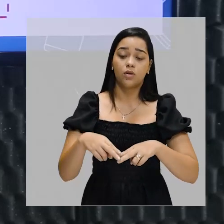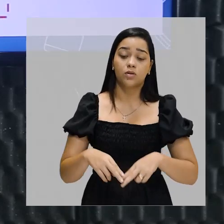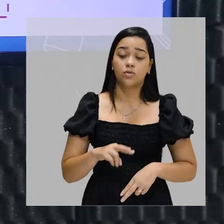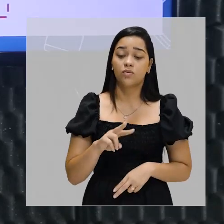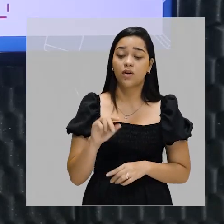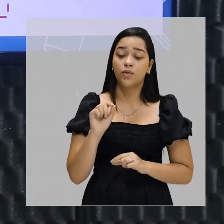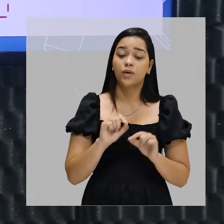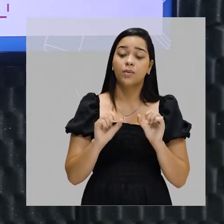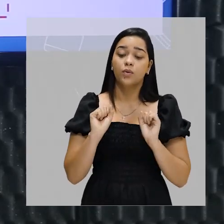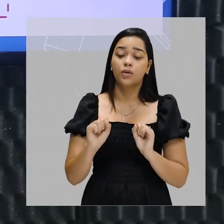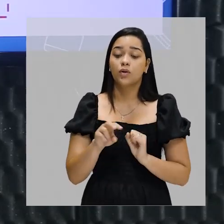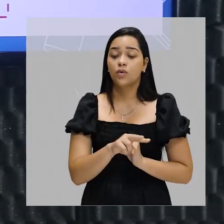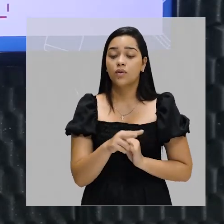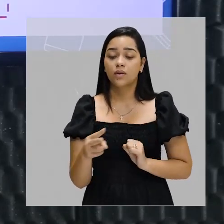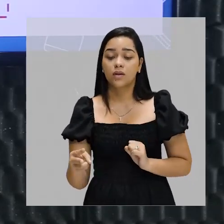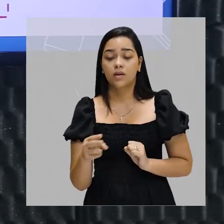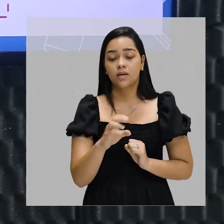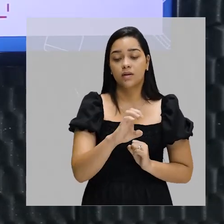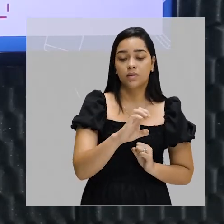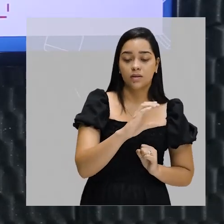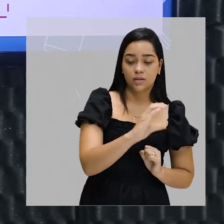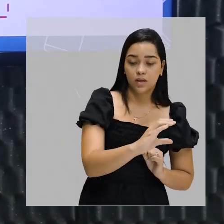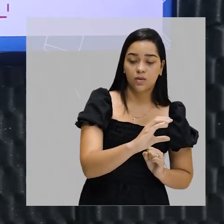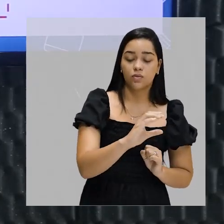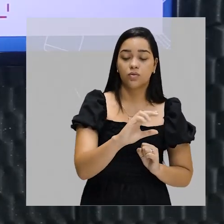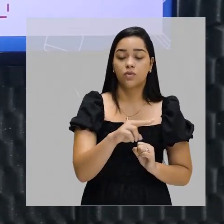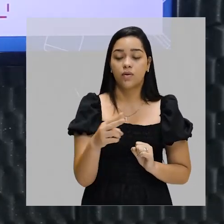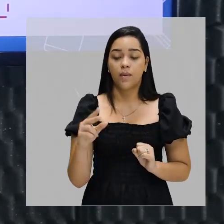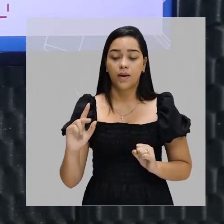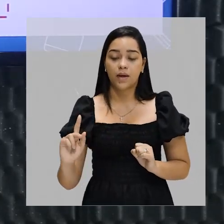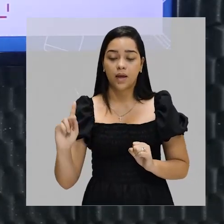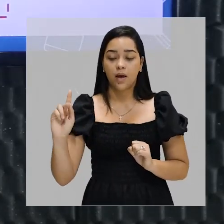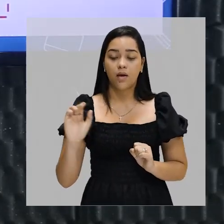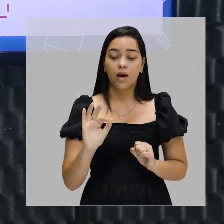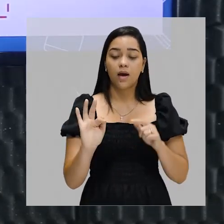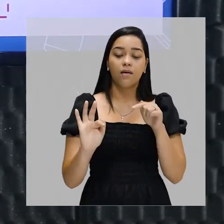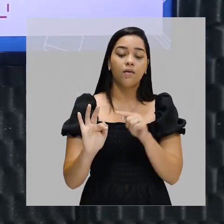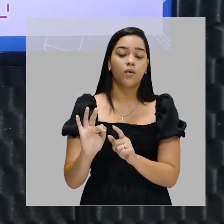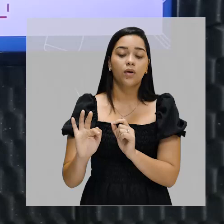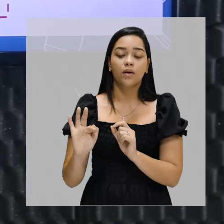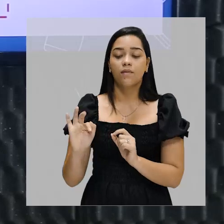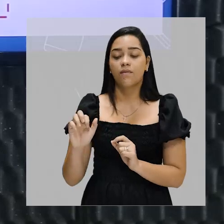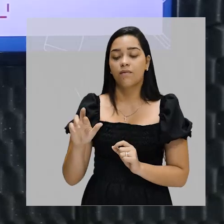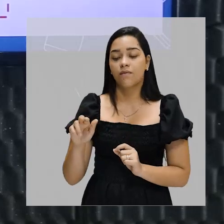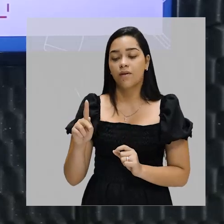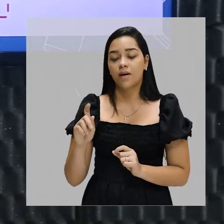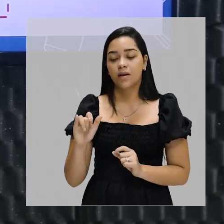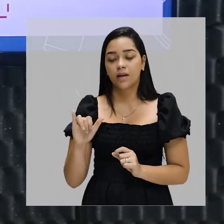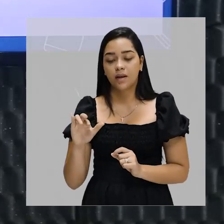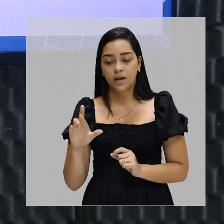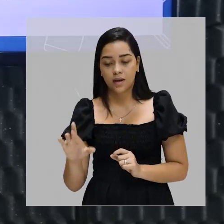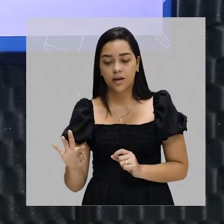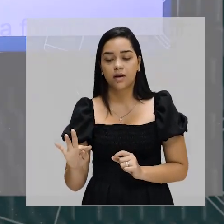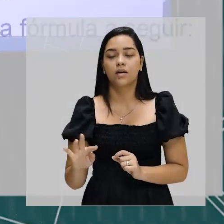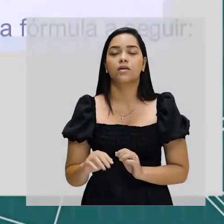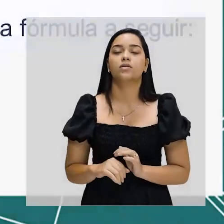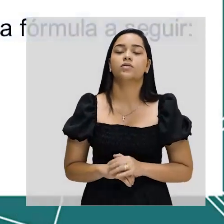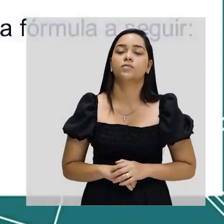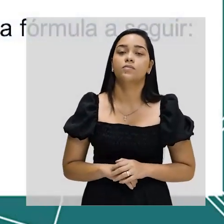gente vai poder converter Celsius em Kelvin, vice-versa, Celsius em Fahrenheit,